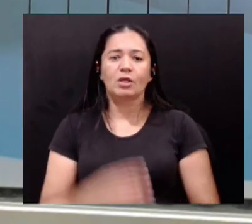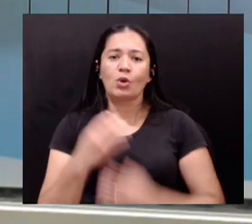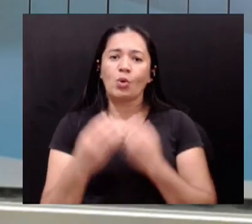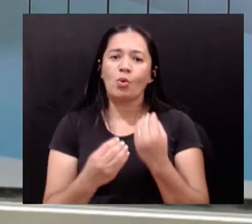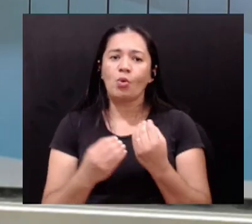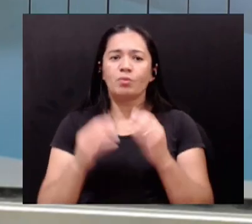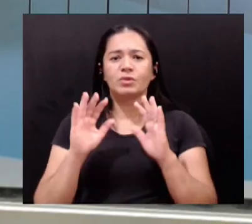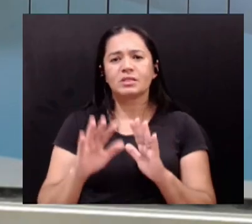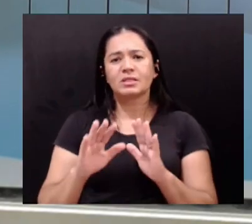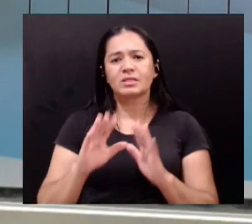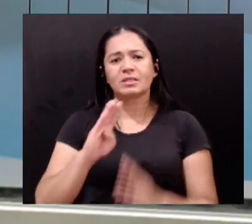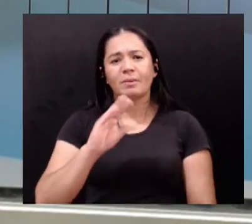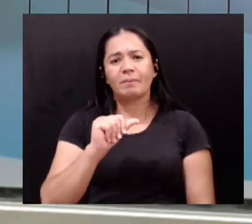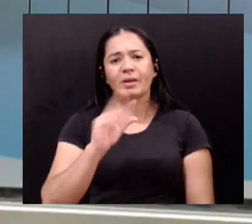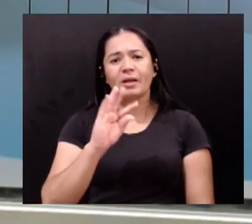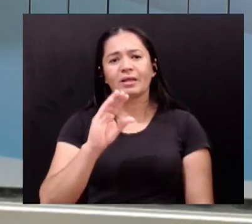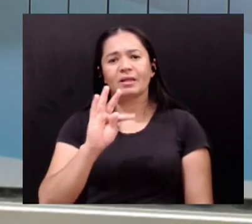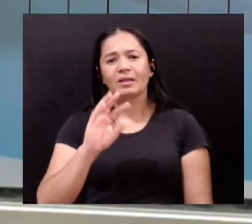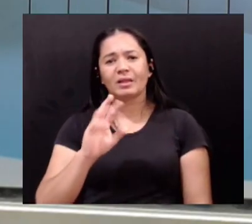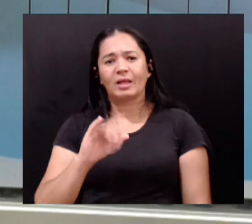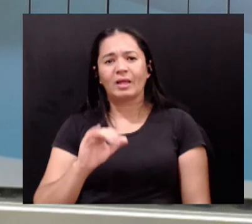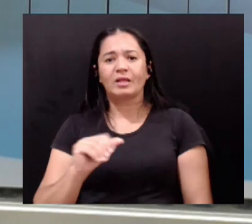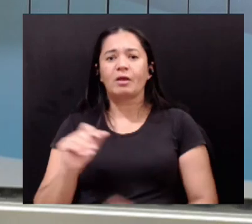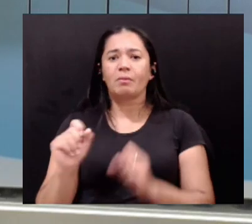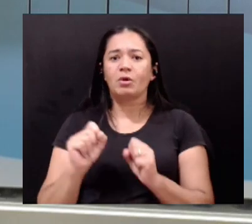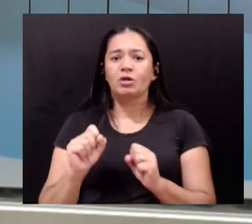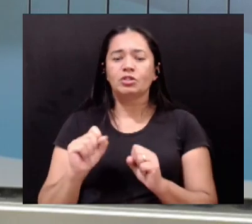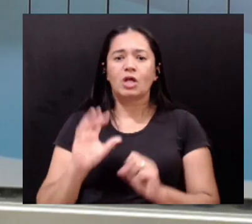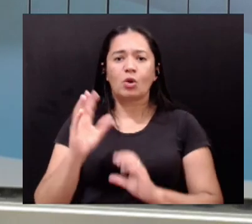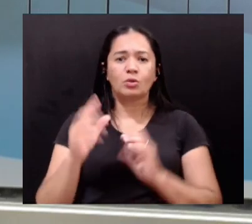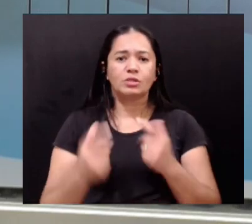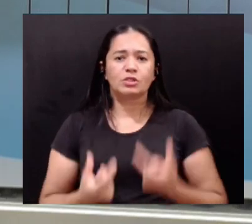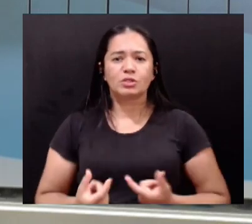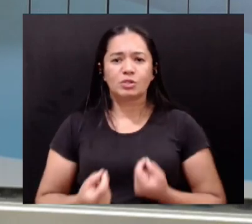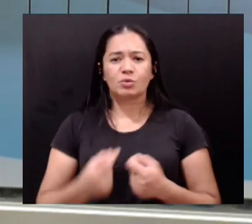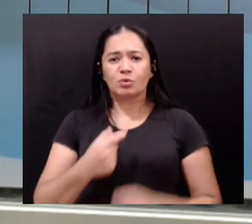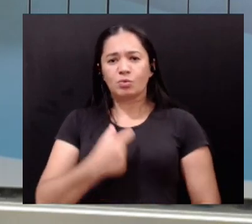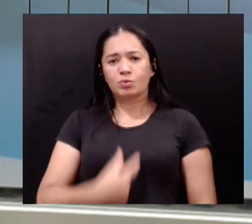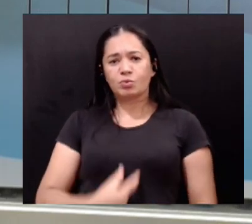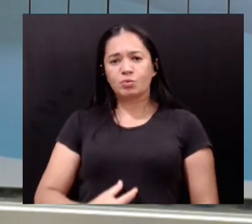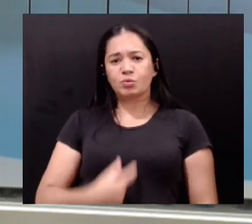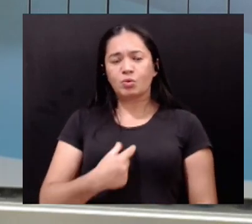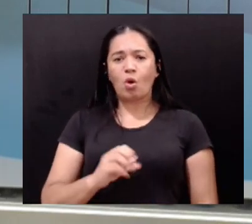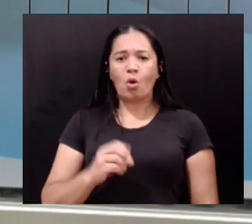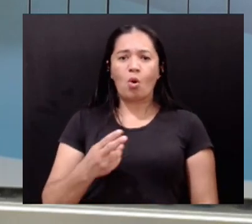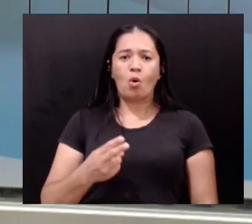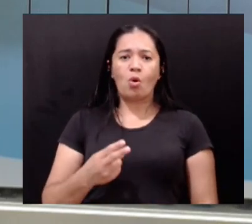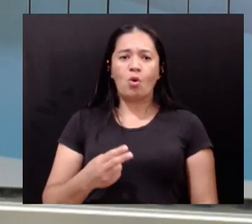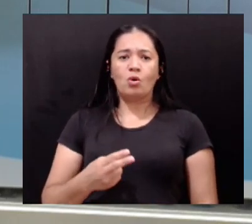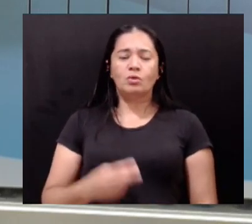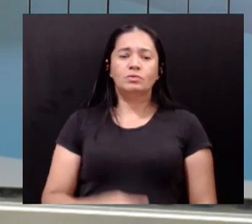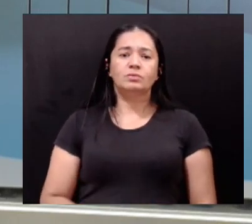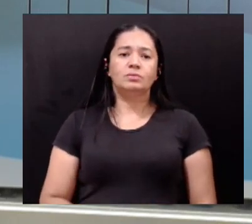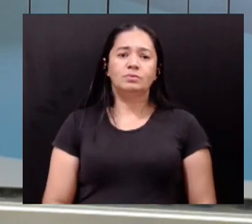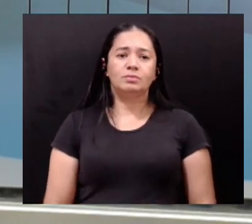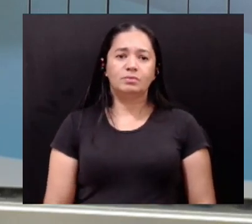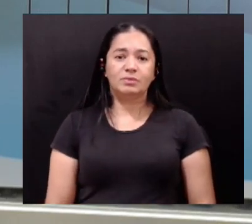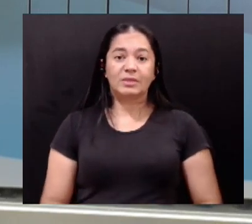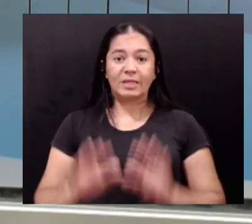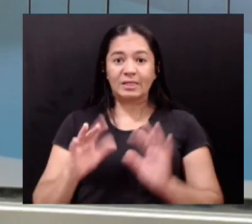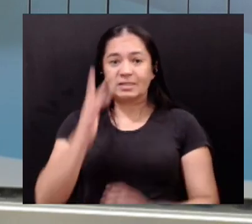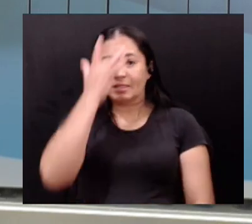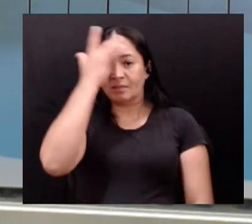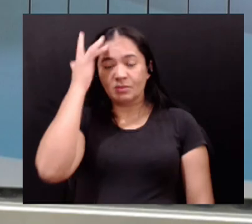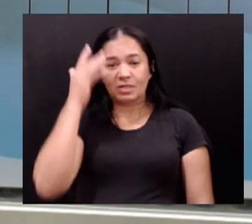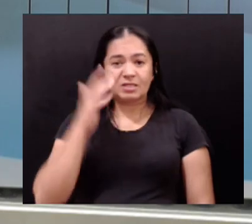pode causar aí um câncer no estômago ou até mesmo no intestino delgado? Essa pessoa provavelmente não cuidou